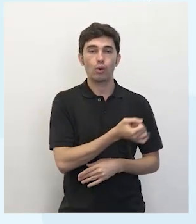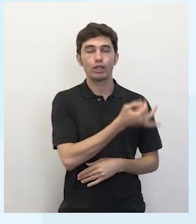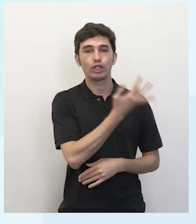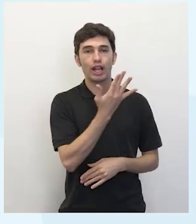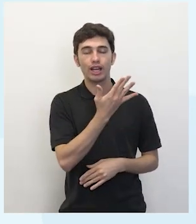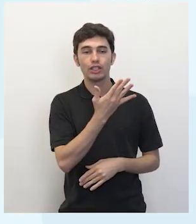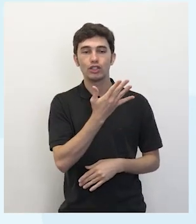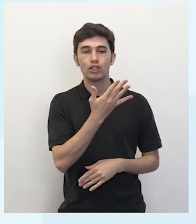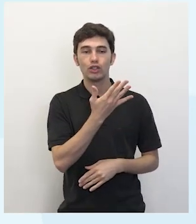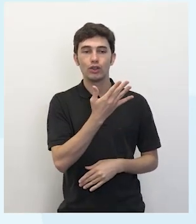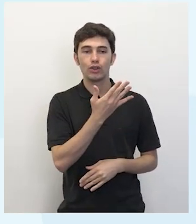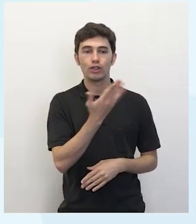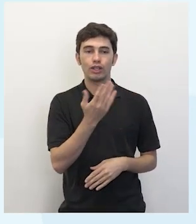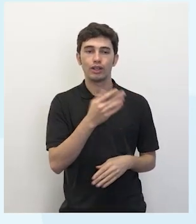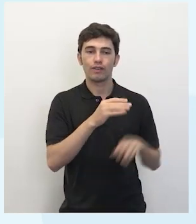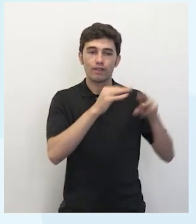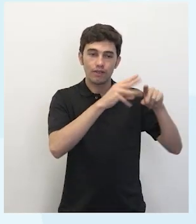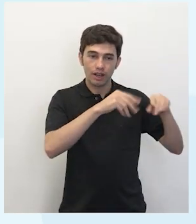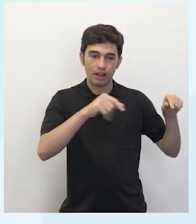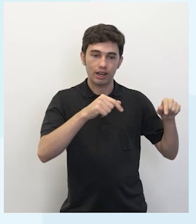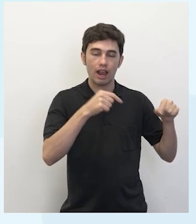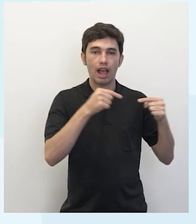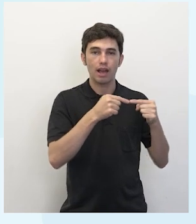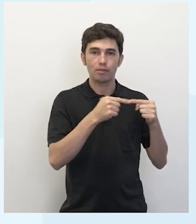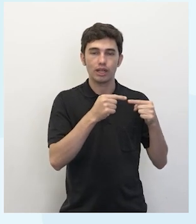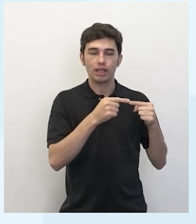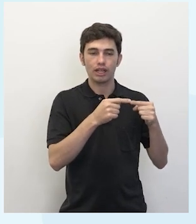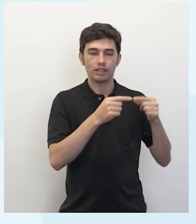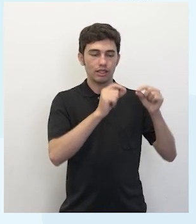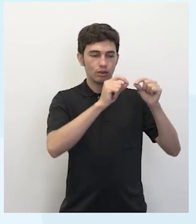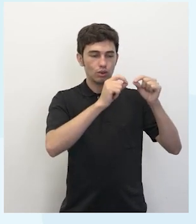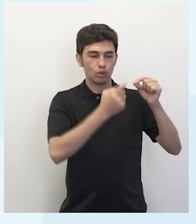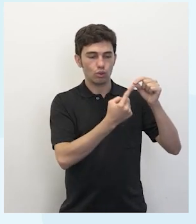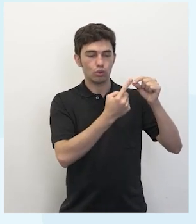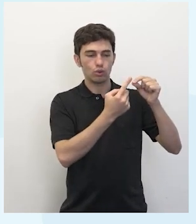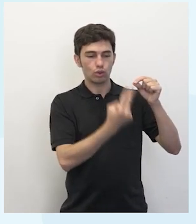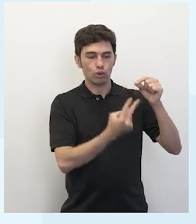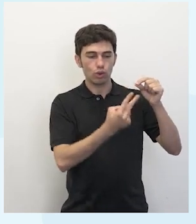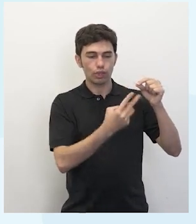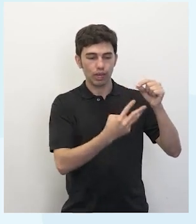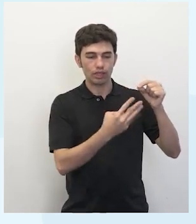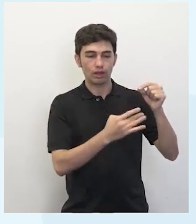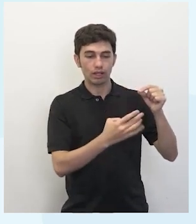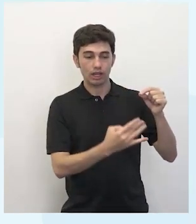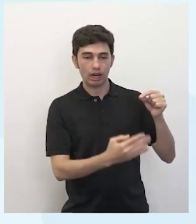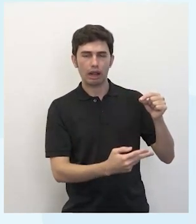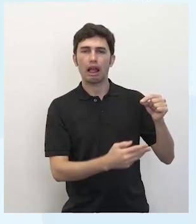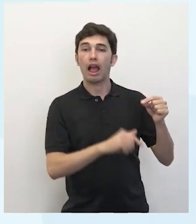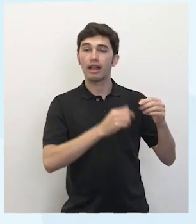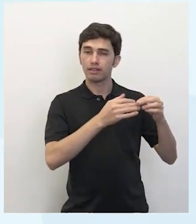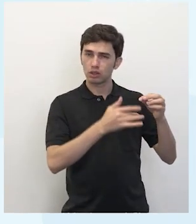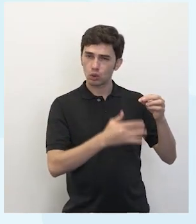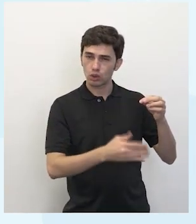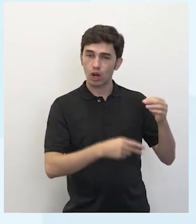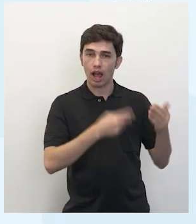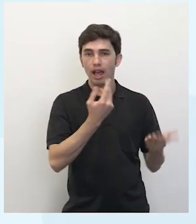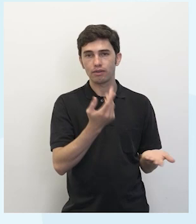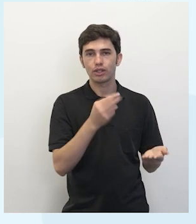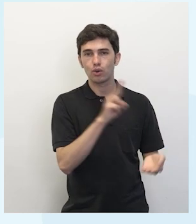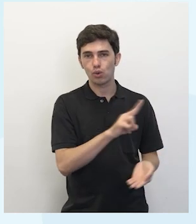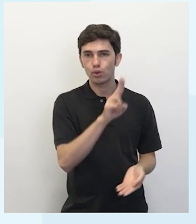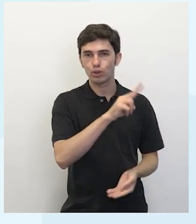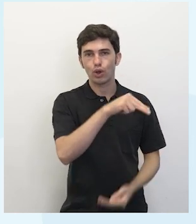aumentando, né? Até o N vezes, né, N quilos de farinha, né, criando o processo de generalização aí